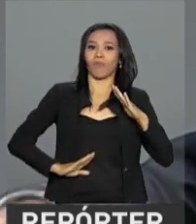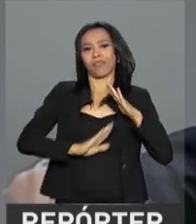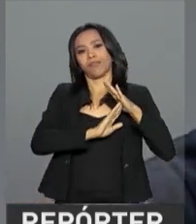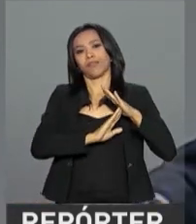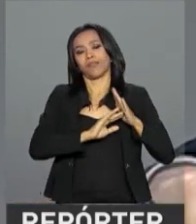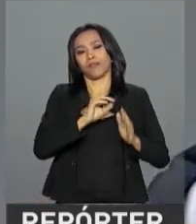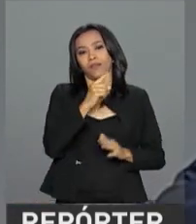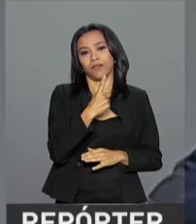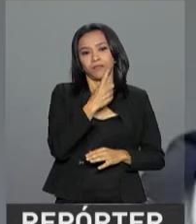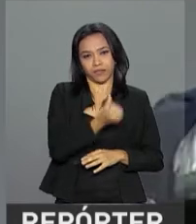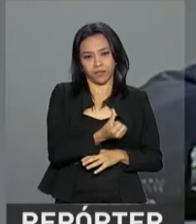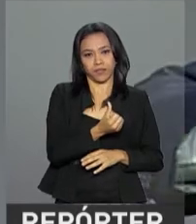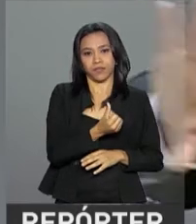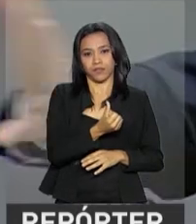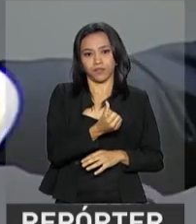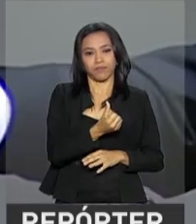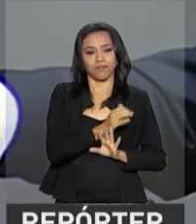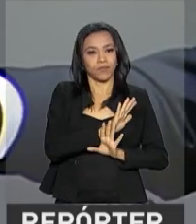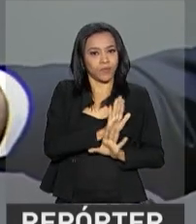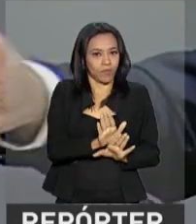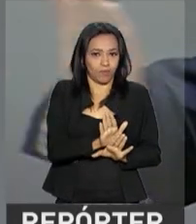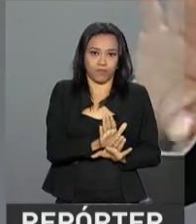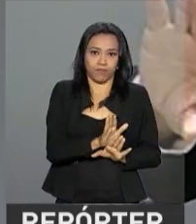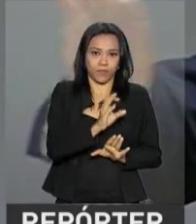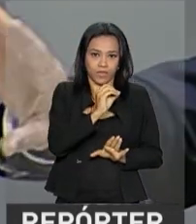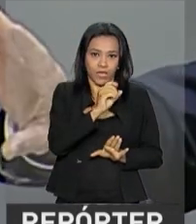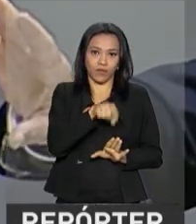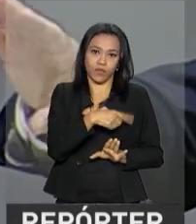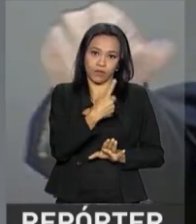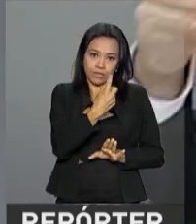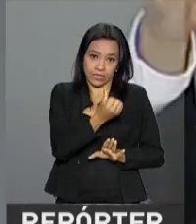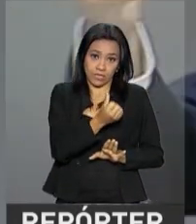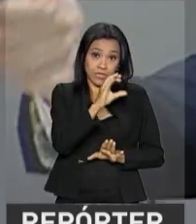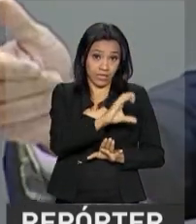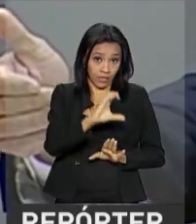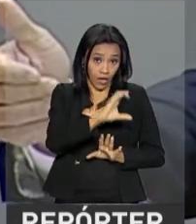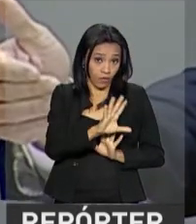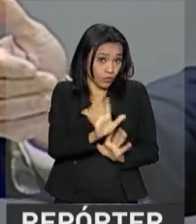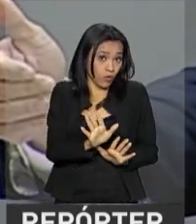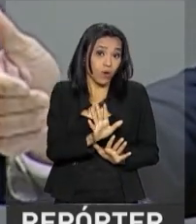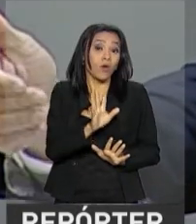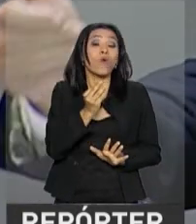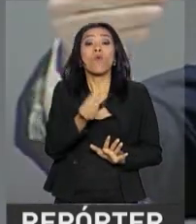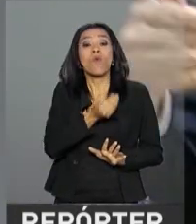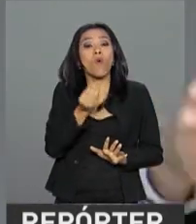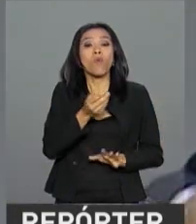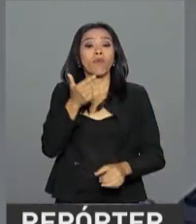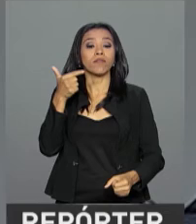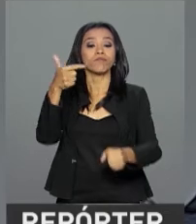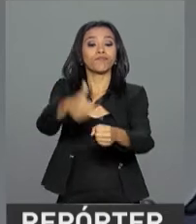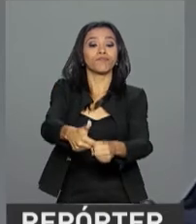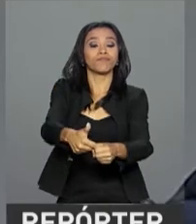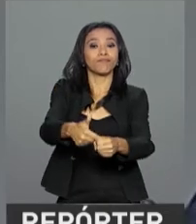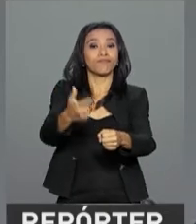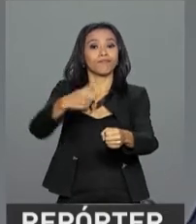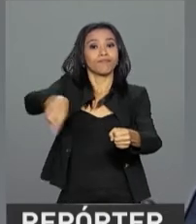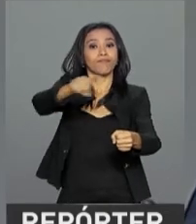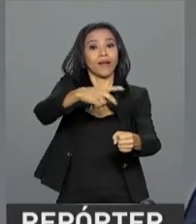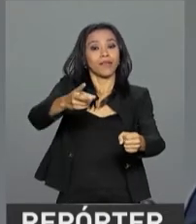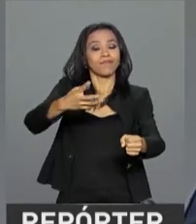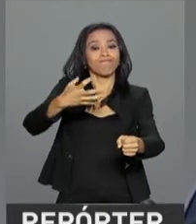esse ano nos termos da lei então primeiro componente 16 centavos quando é que isso chega na bomba tão logo